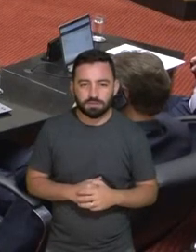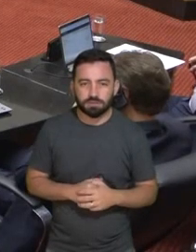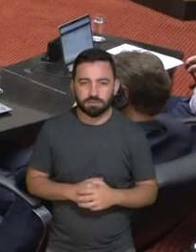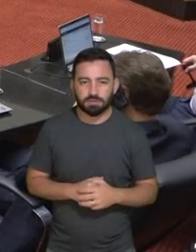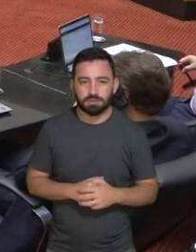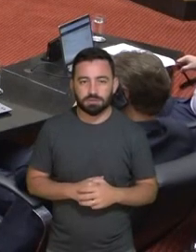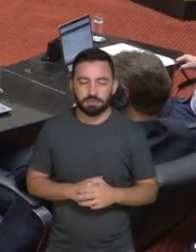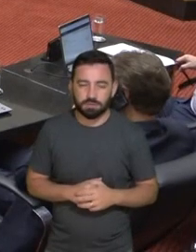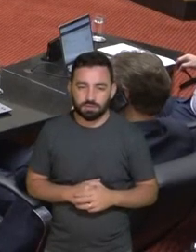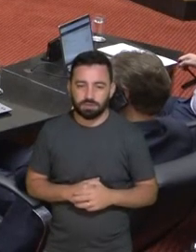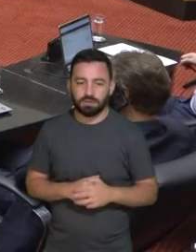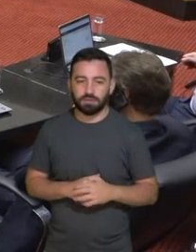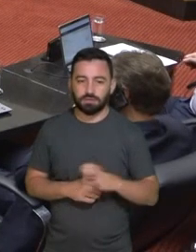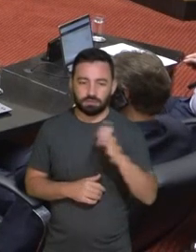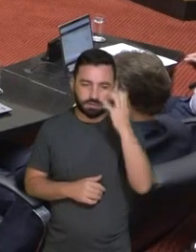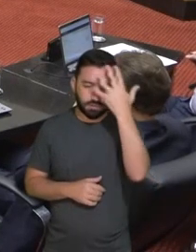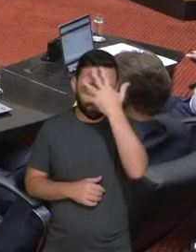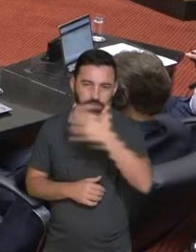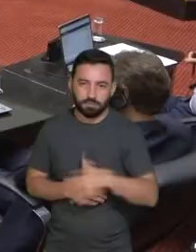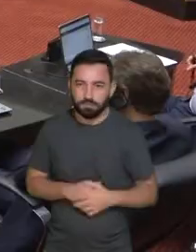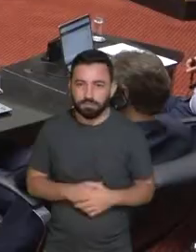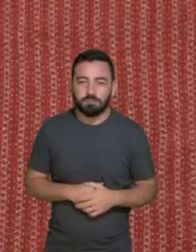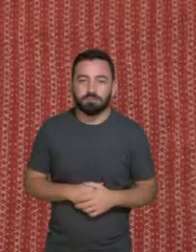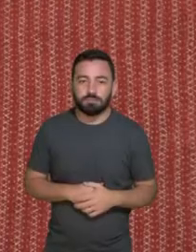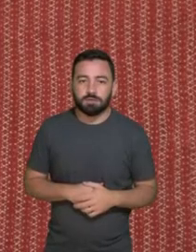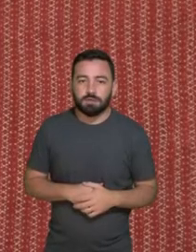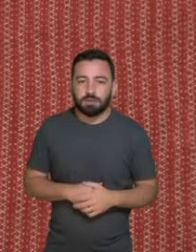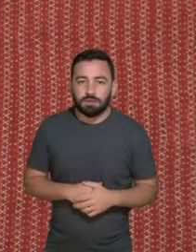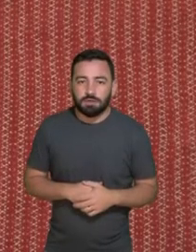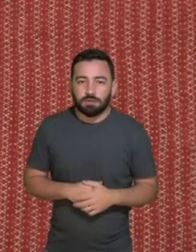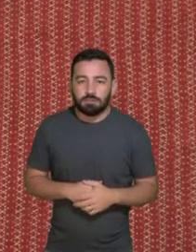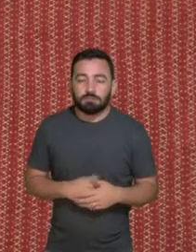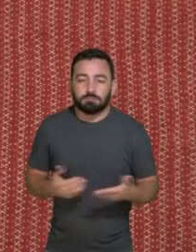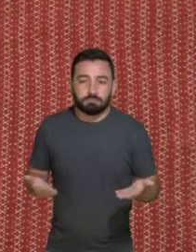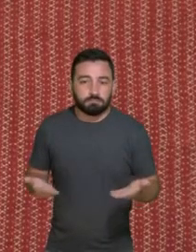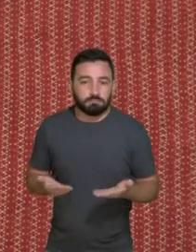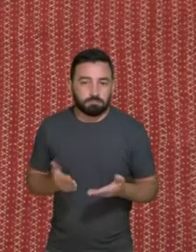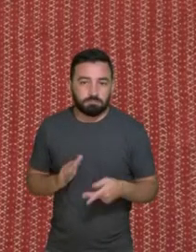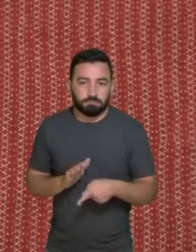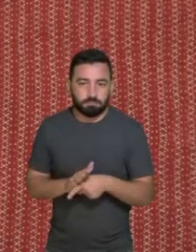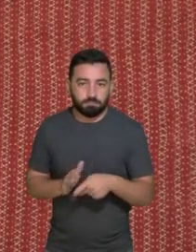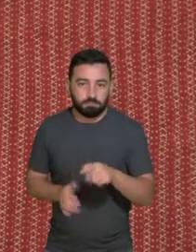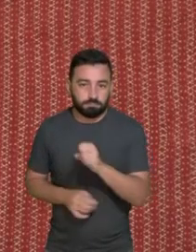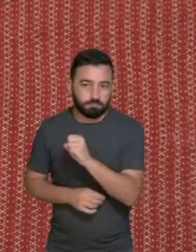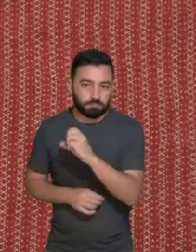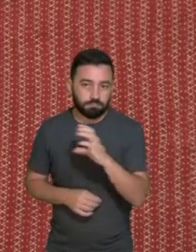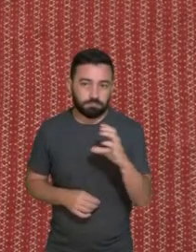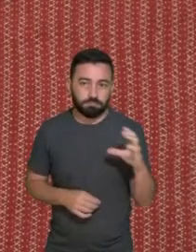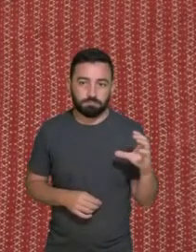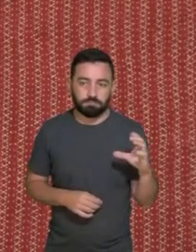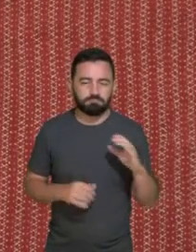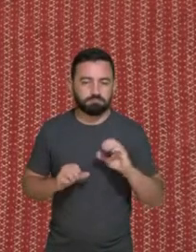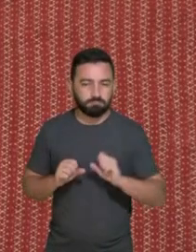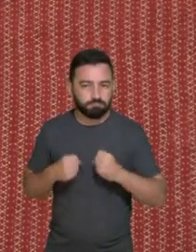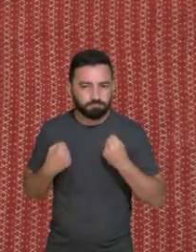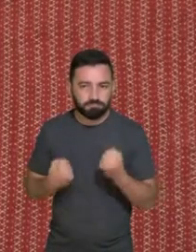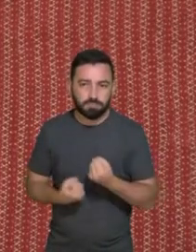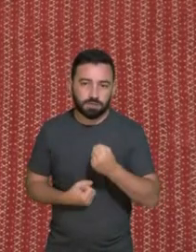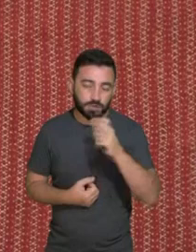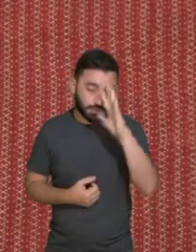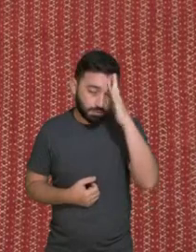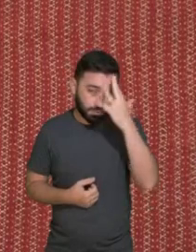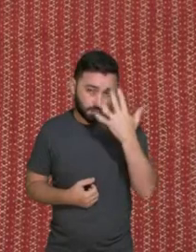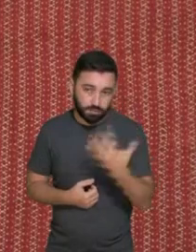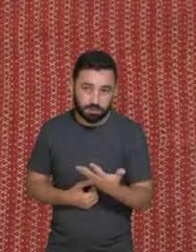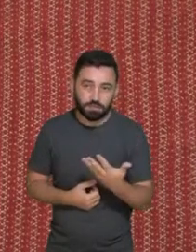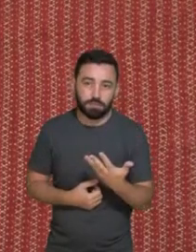é um pedido, principalmente das guardas municipais de Santa Catarina, pelos esforços para a resolução do problema